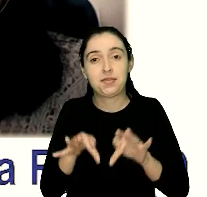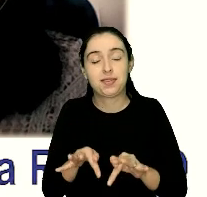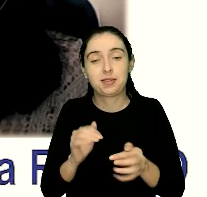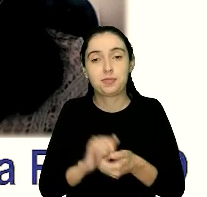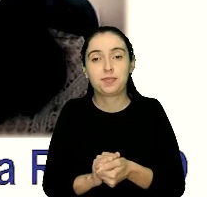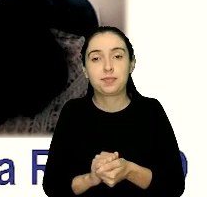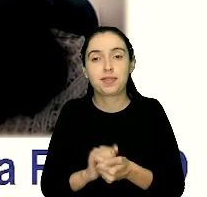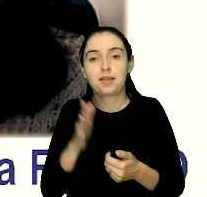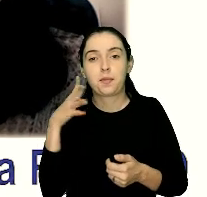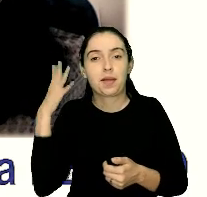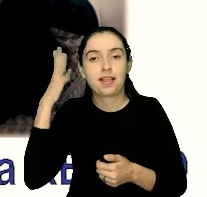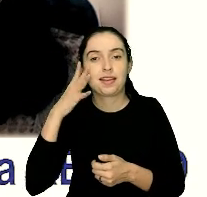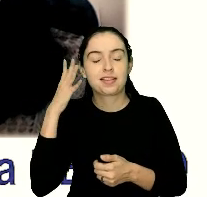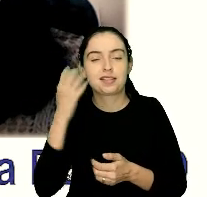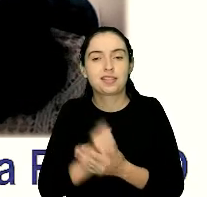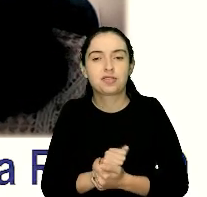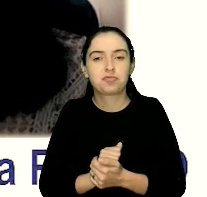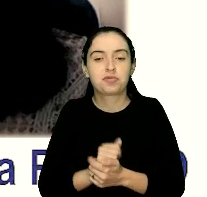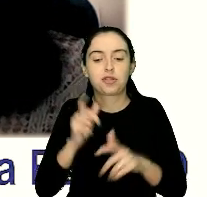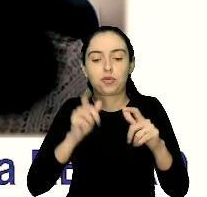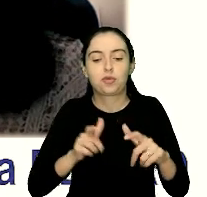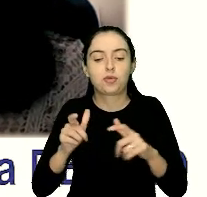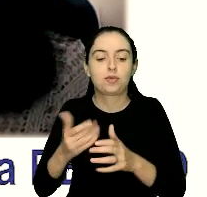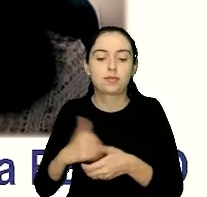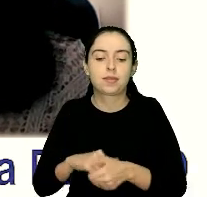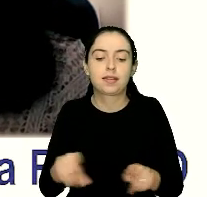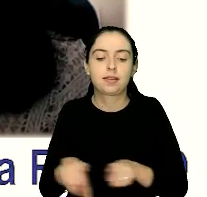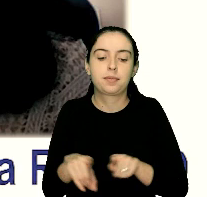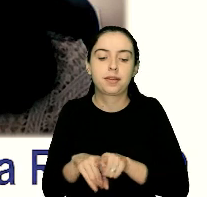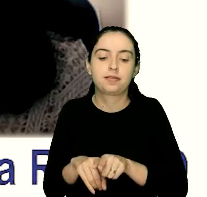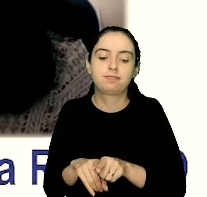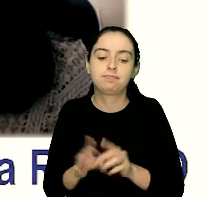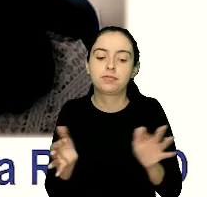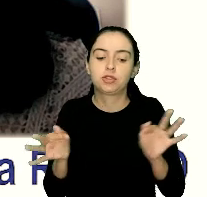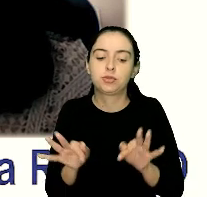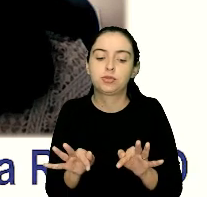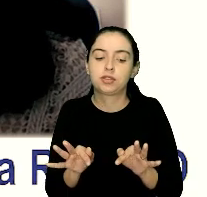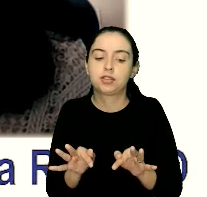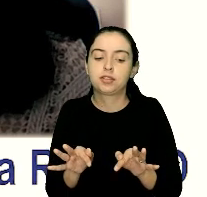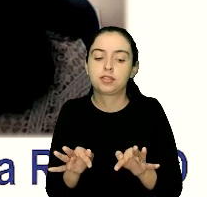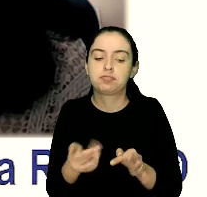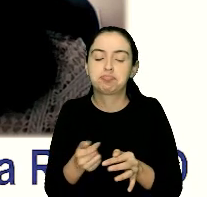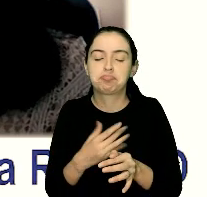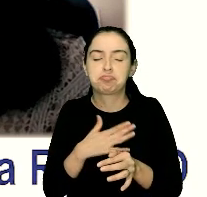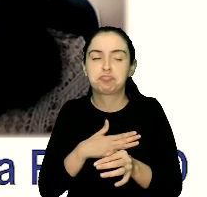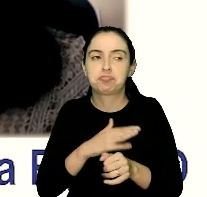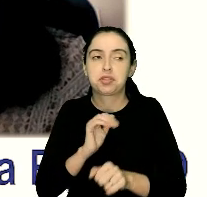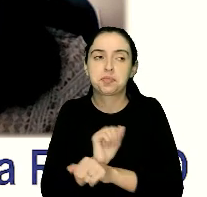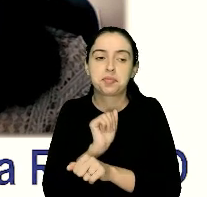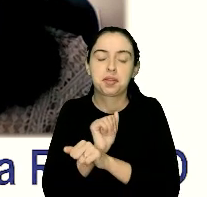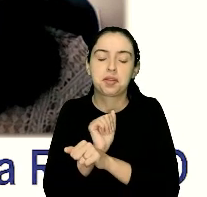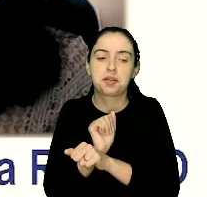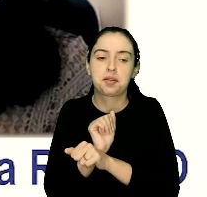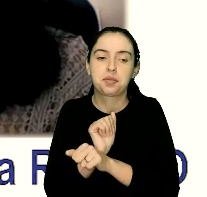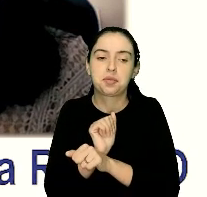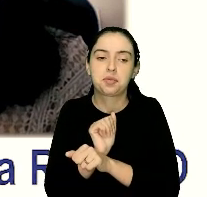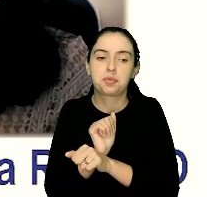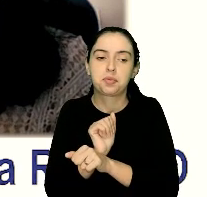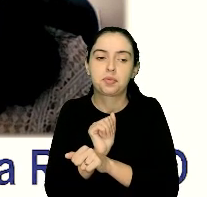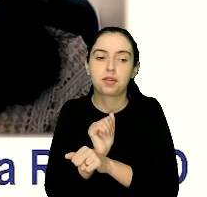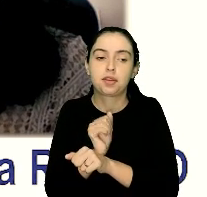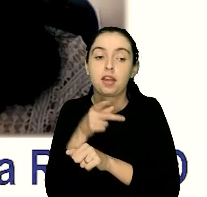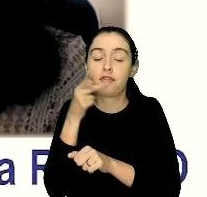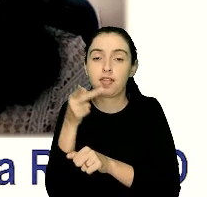momentos também. É isso, espero, então, que a minha fala seja de